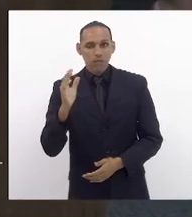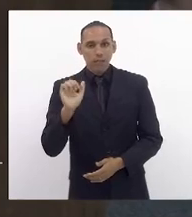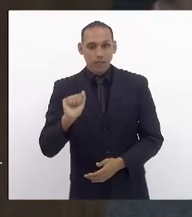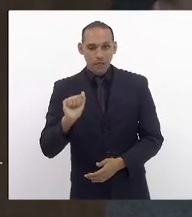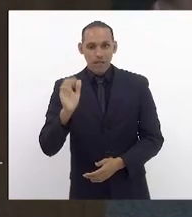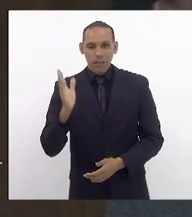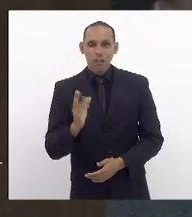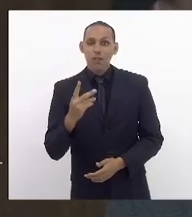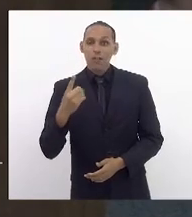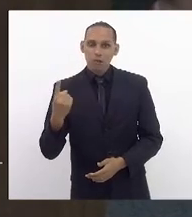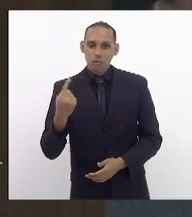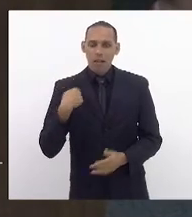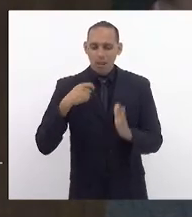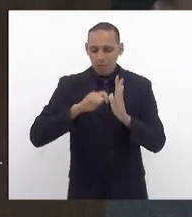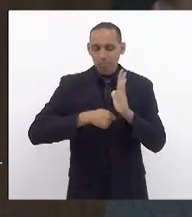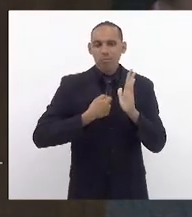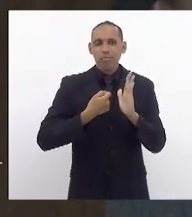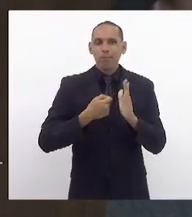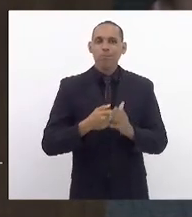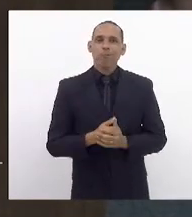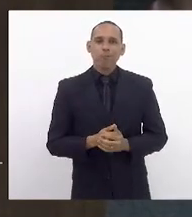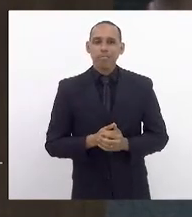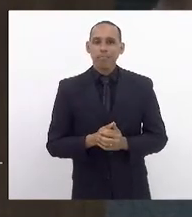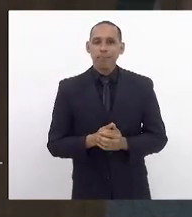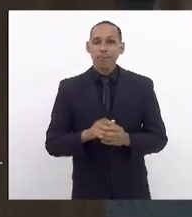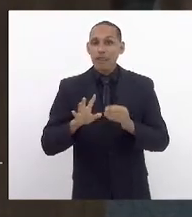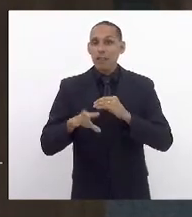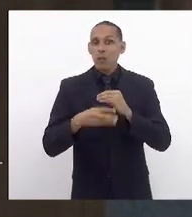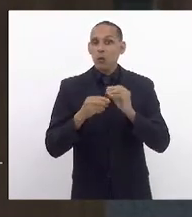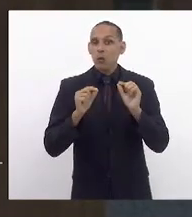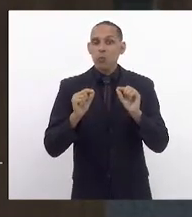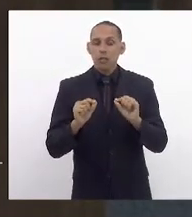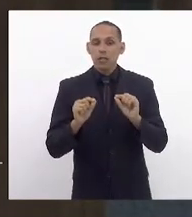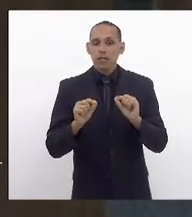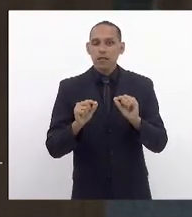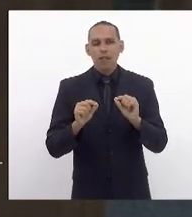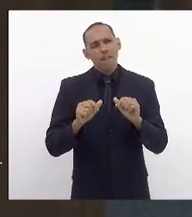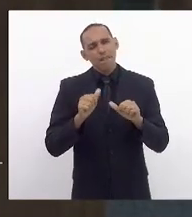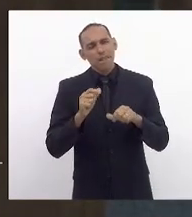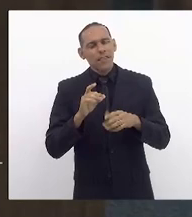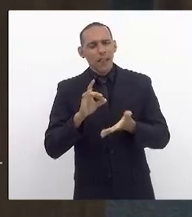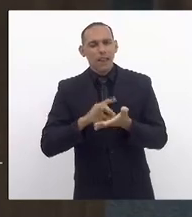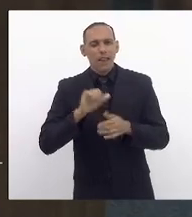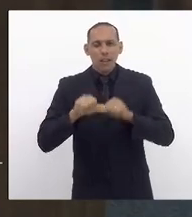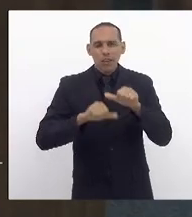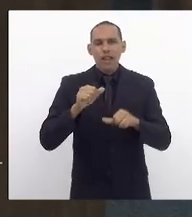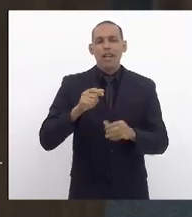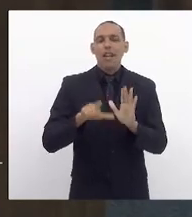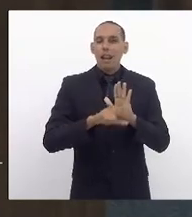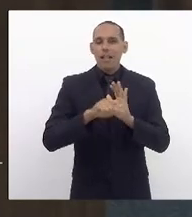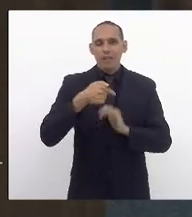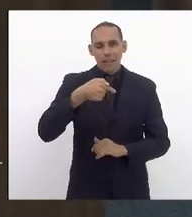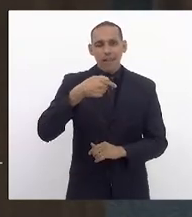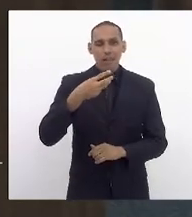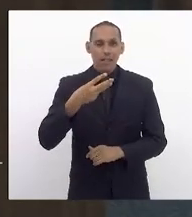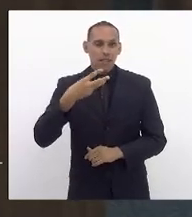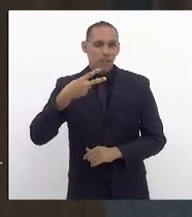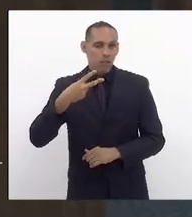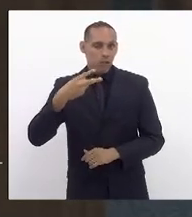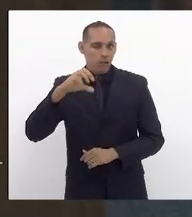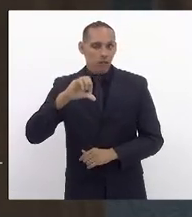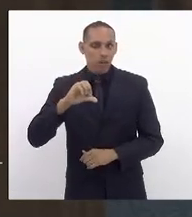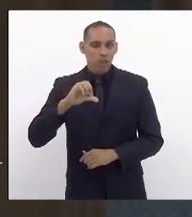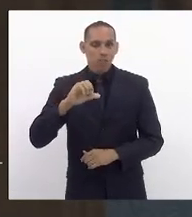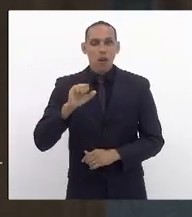minha autoria, que inclui, na verdade, altera a Lei 7.329, de